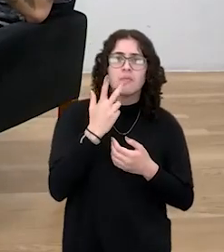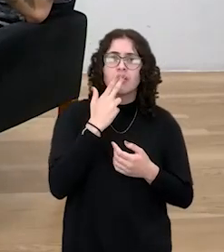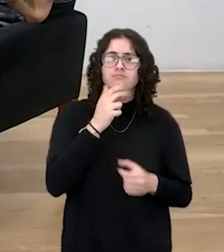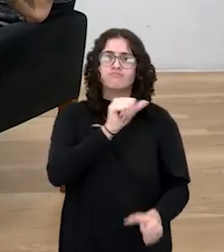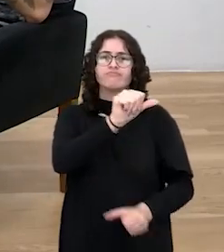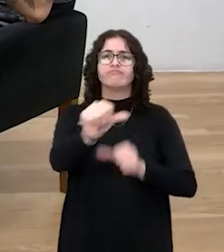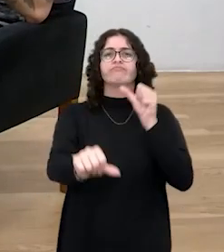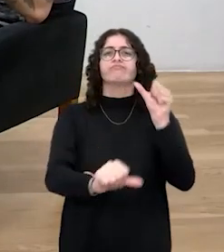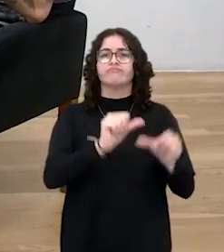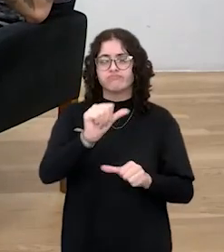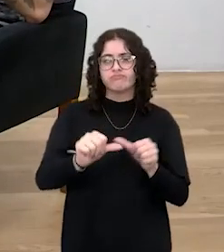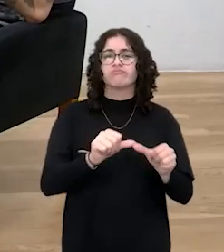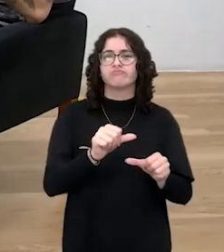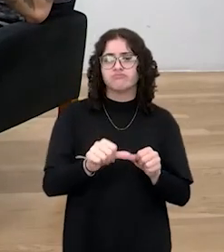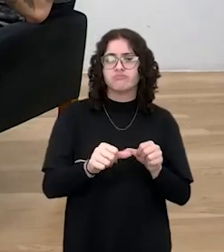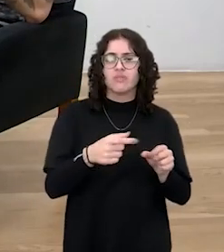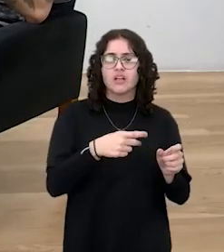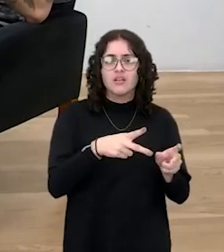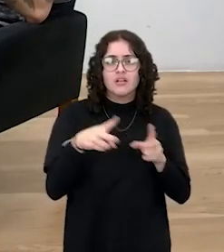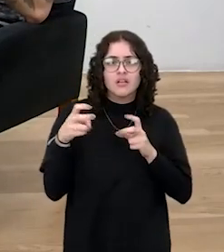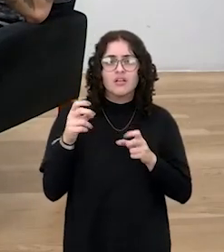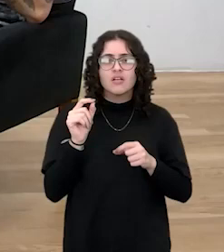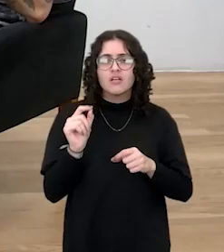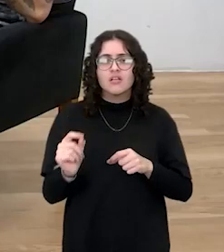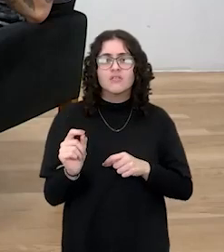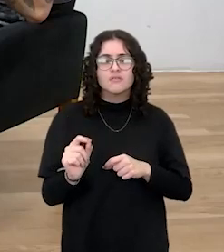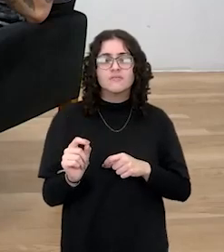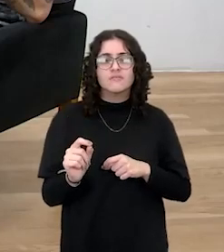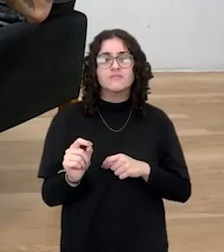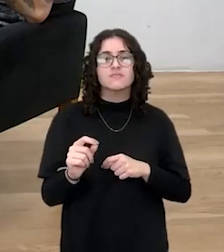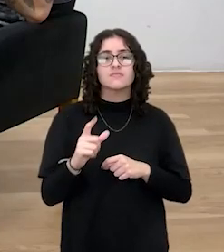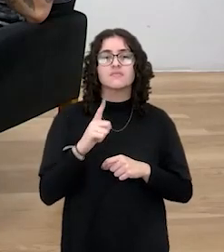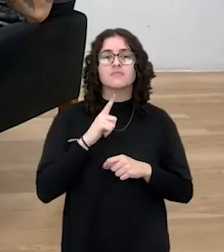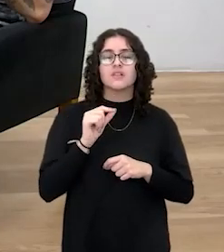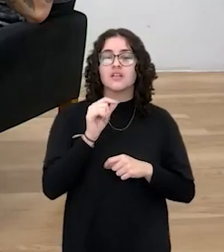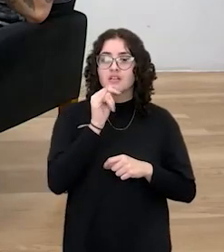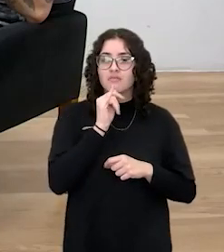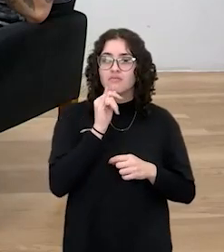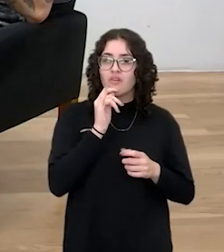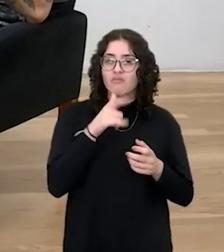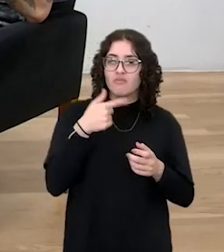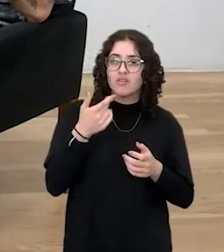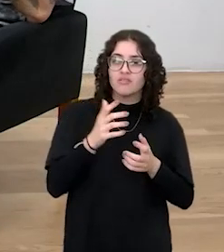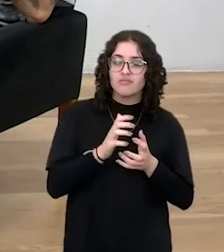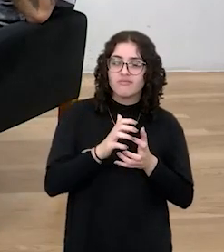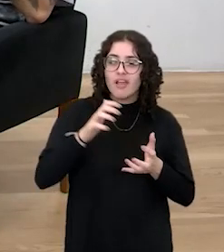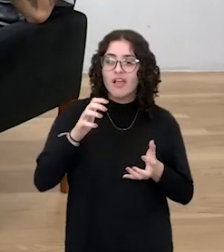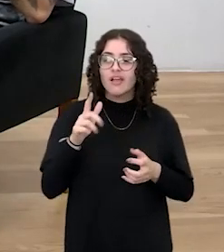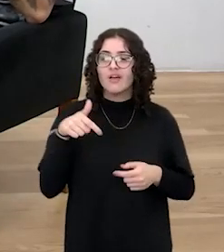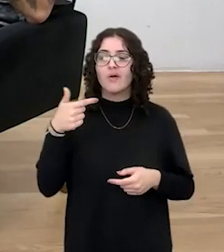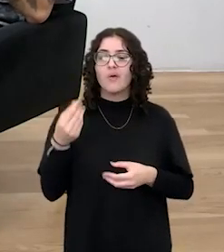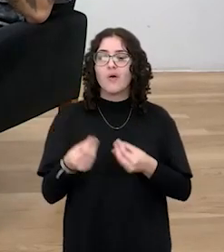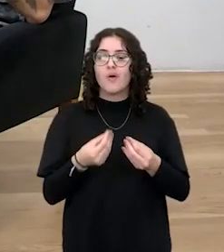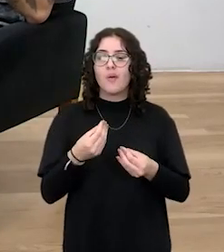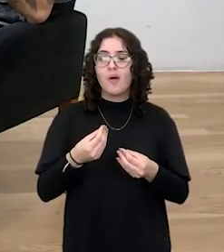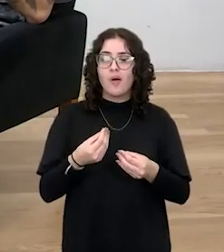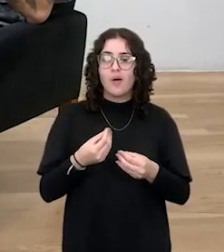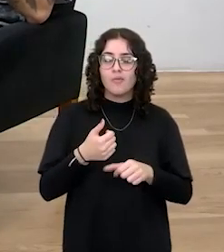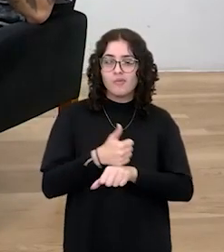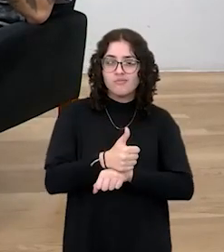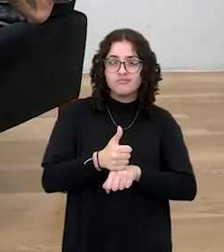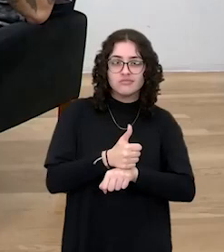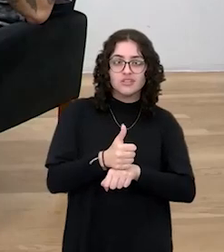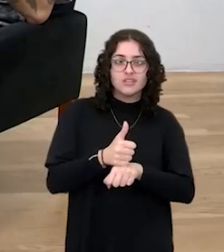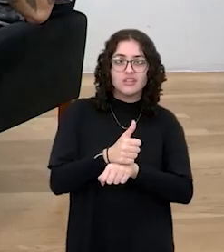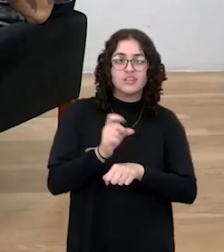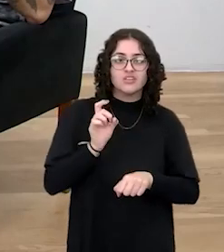guinada. Começaram a perceber, óbvio, que eles iam envelhecer e a manutenção de uma carreira relacionada